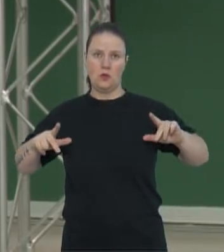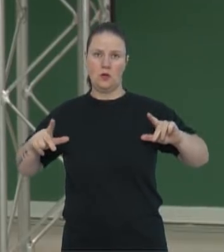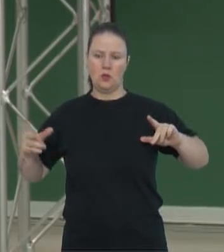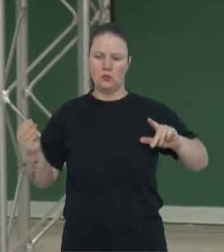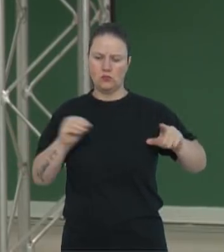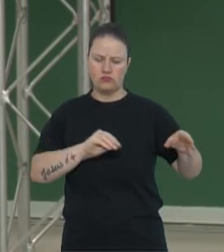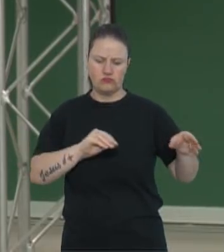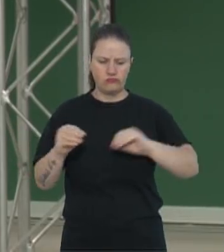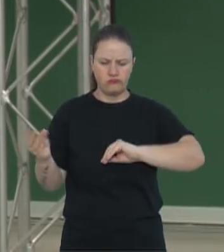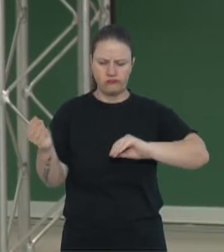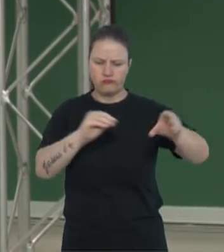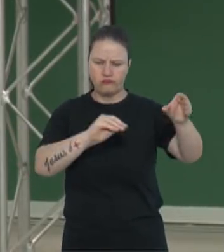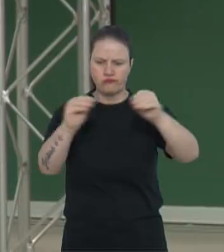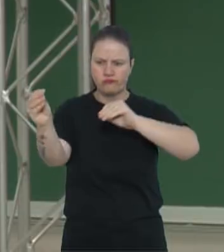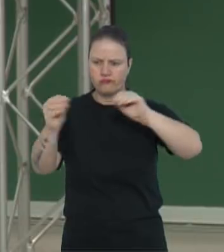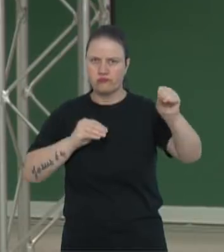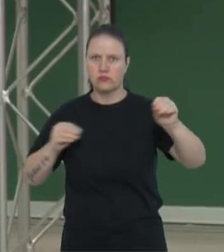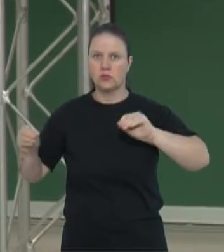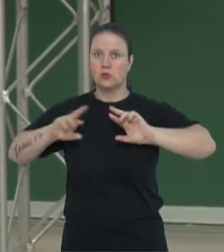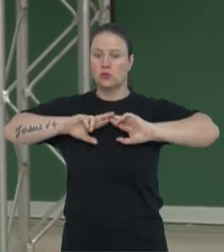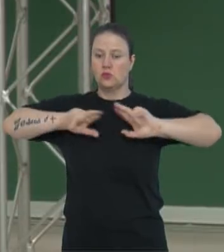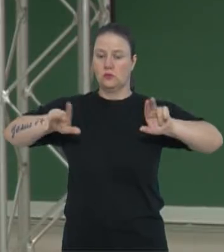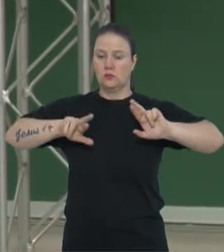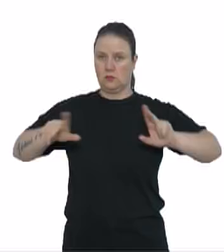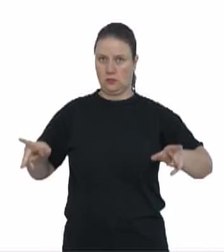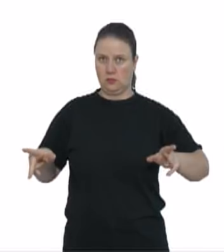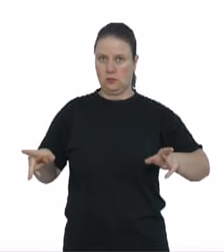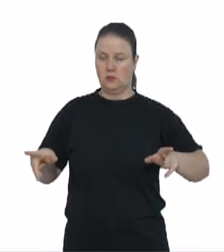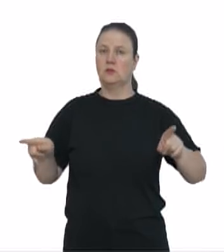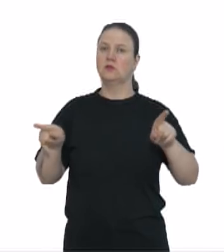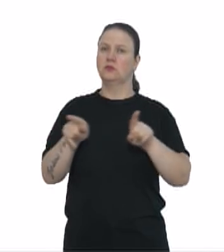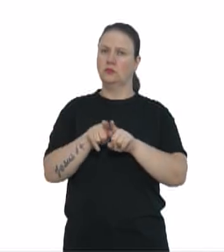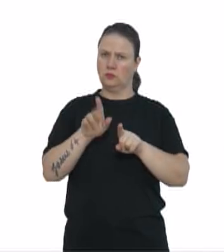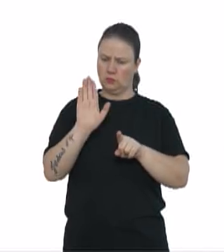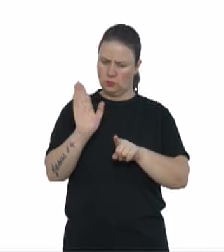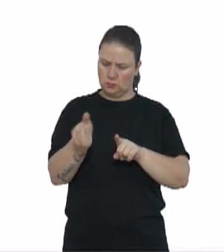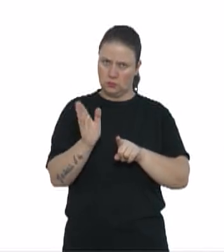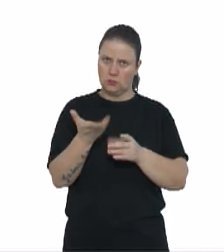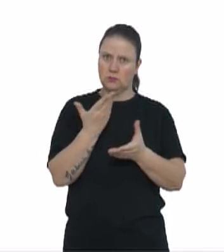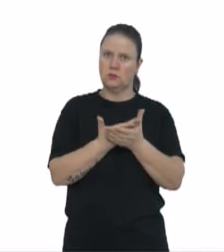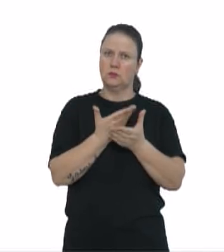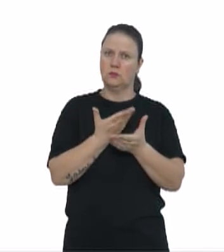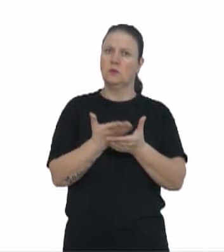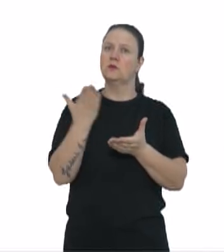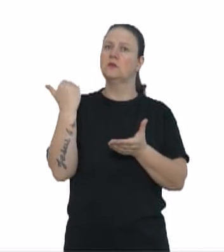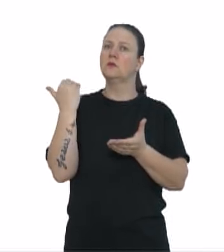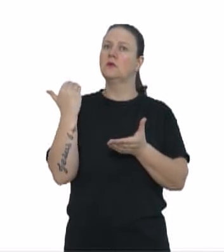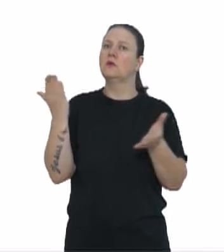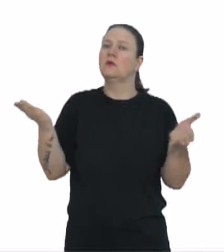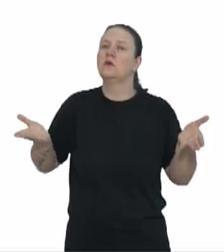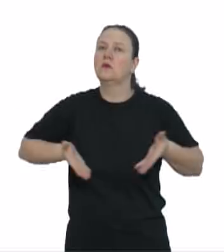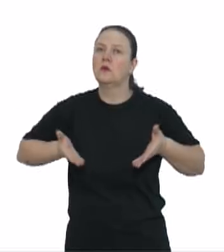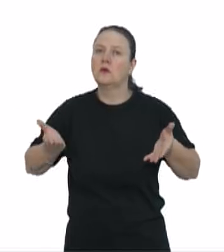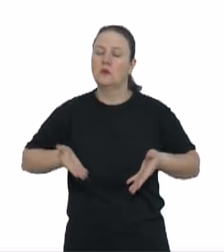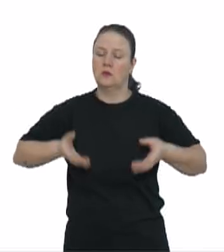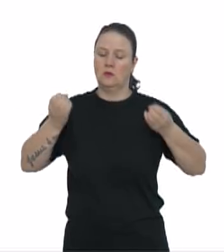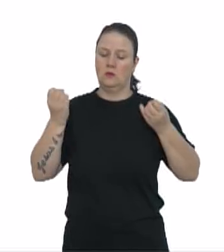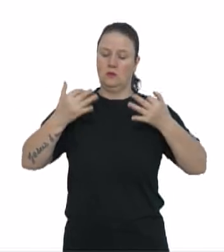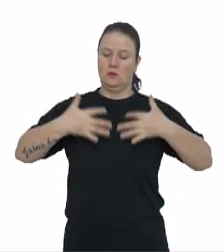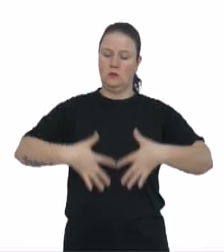né? Já tivemos uma aula sobre colagem bidimensional, justamente falando do dadaísmo. Agora a gente está trabalhando sobre